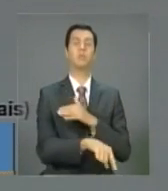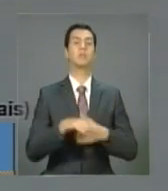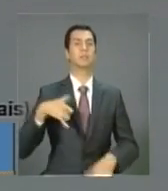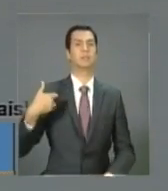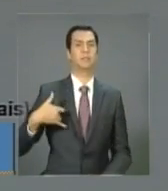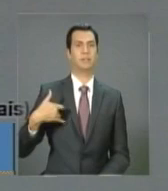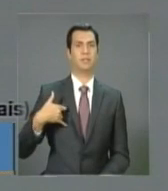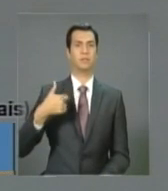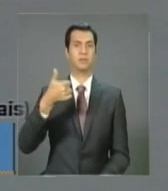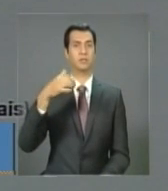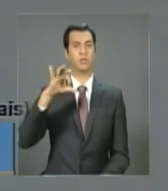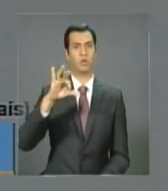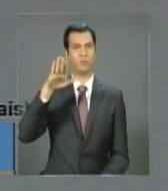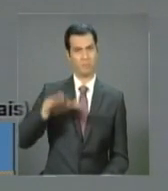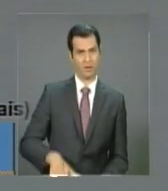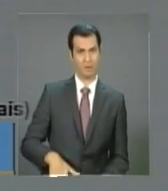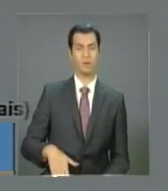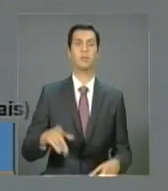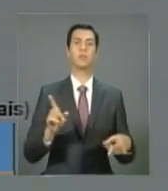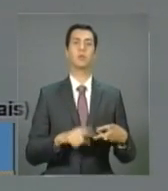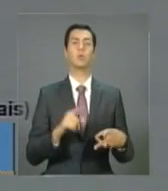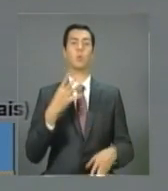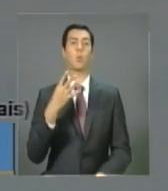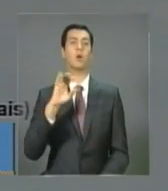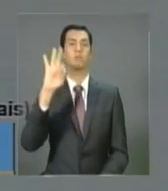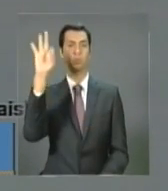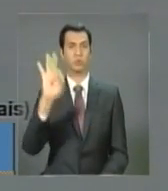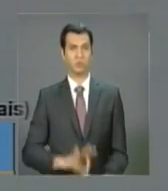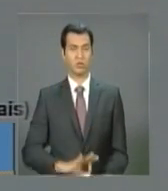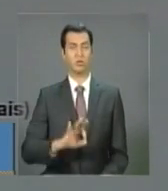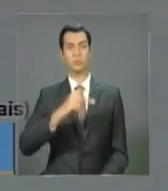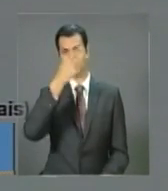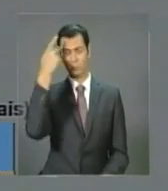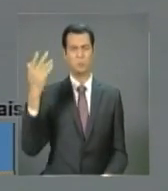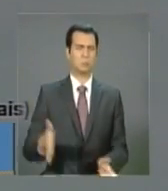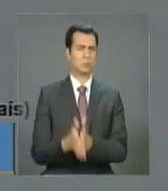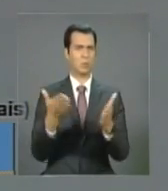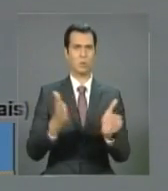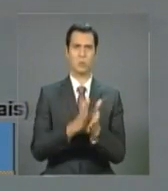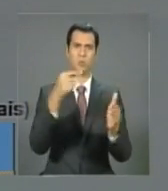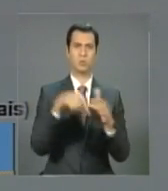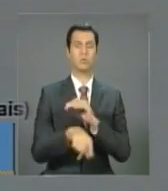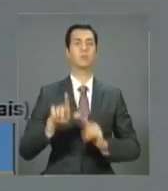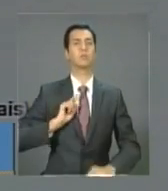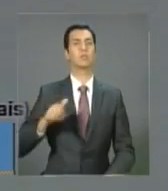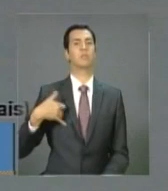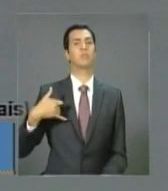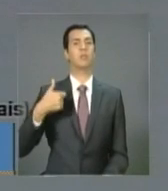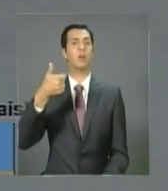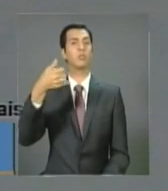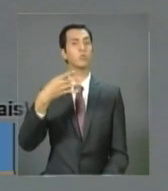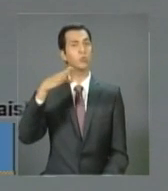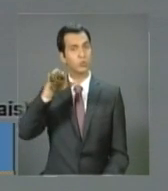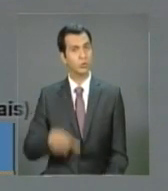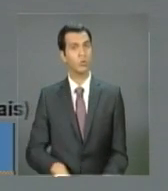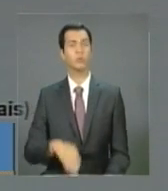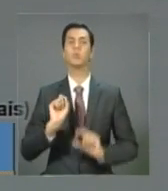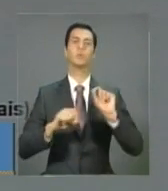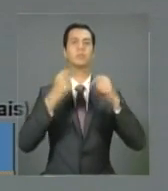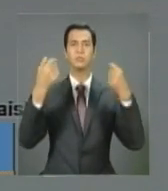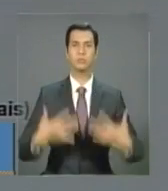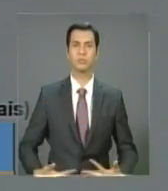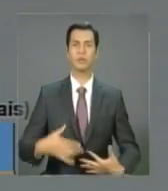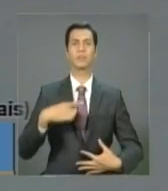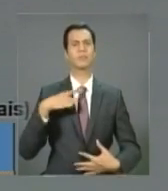anos. 40% dos brasileiros em situação de extrema pobreza têm menos de 14 anos de idade. Portanto, nós estamos falando de crianças